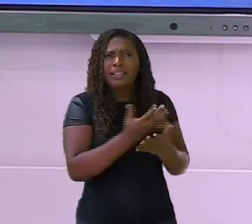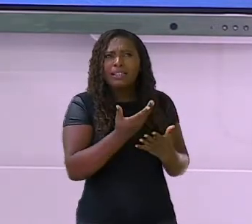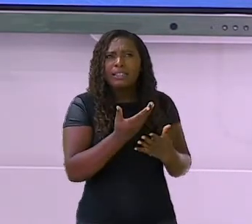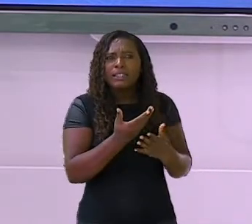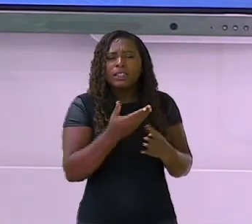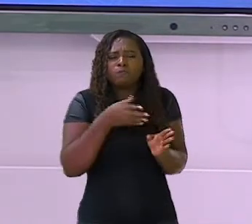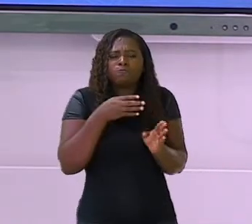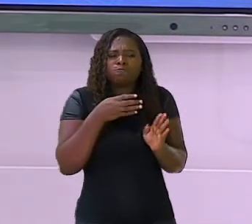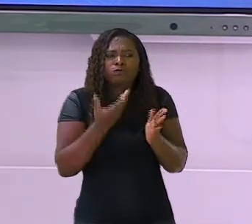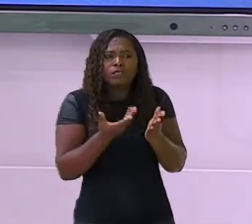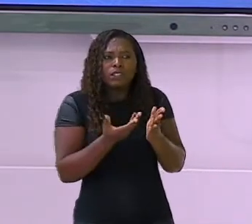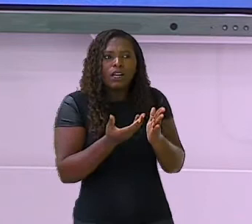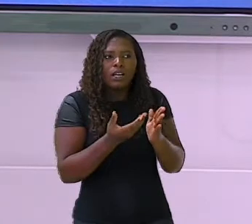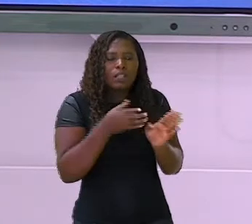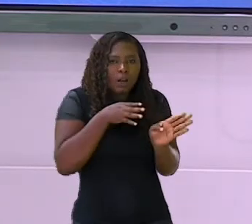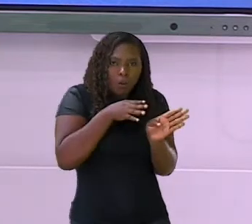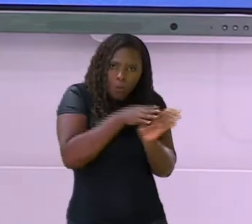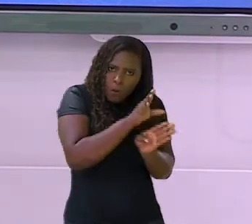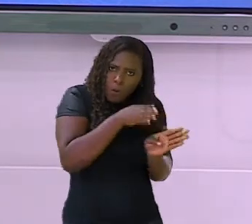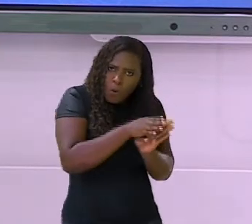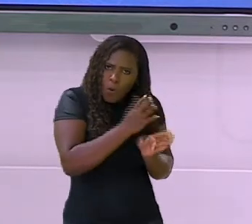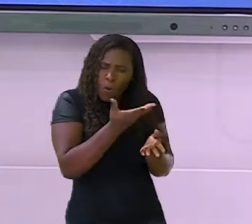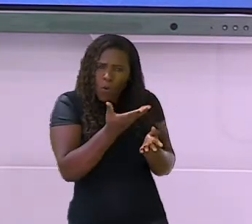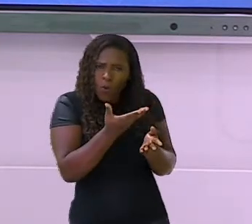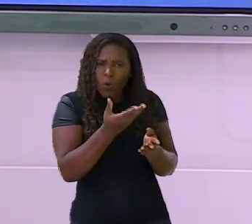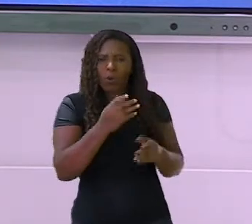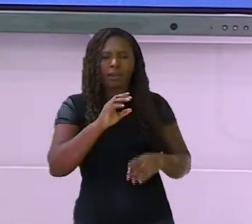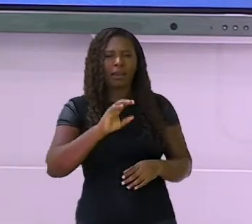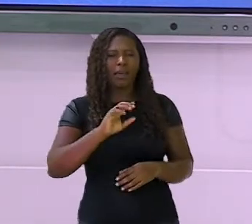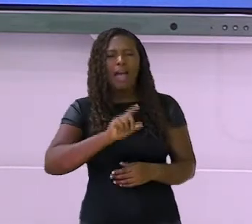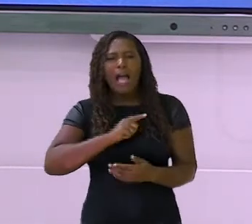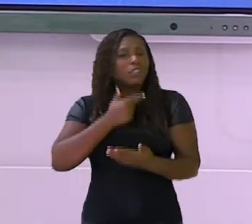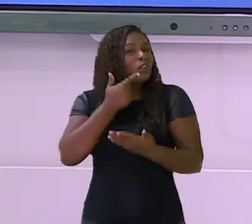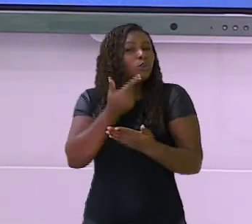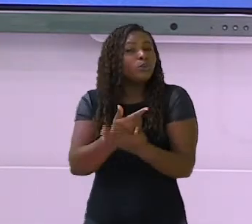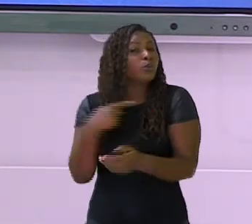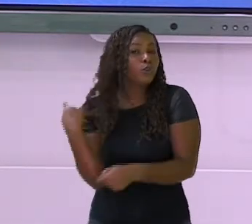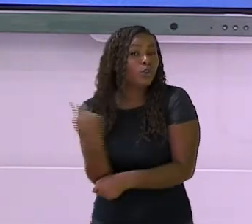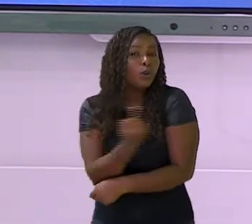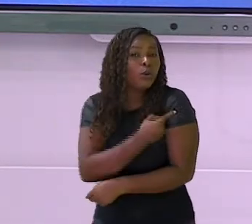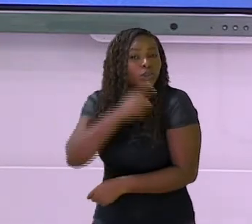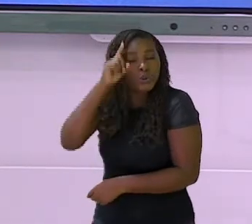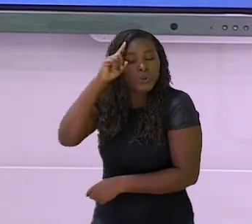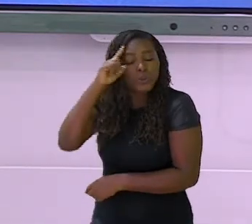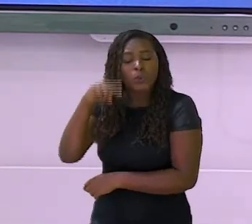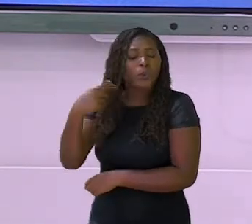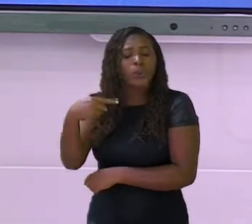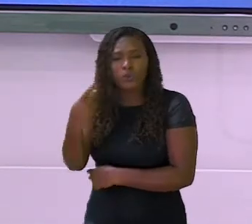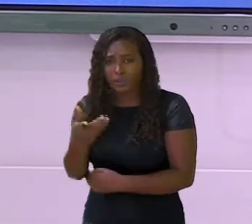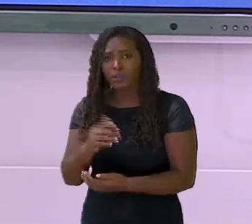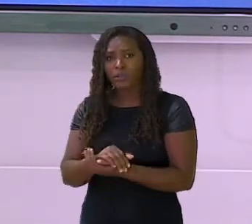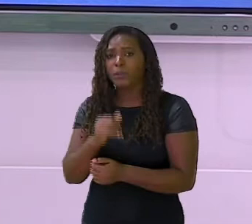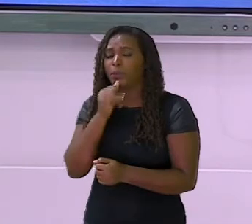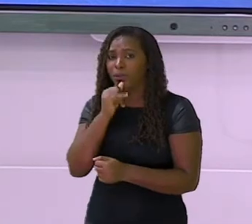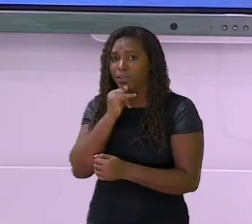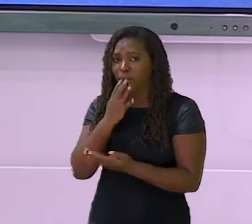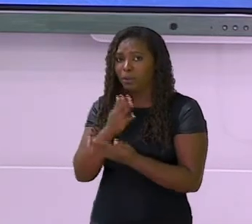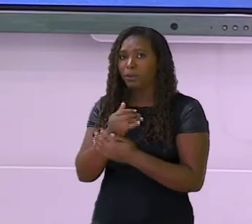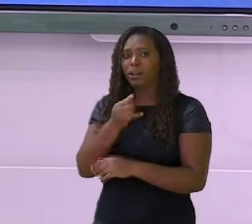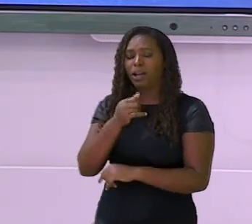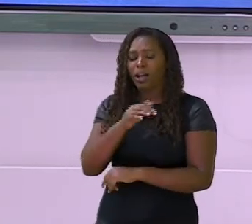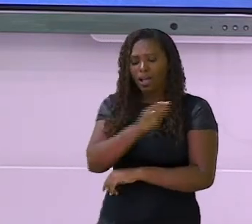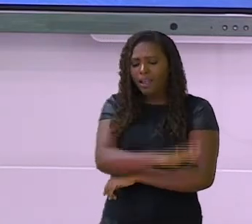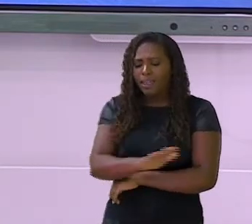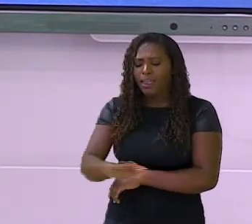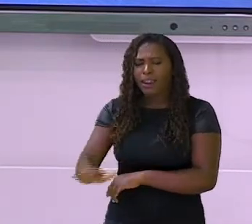escola vem tendo uma evolução muito grande e a gente sabe que as crianças muito novas, elas vão para a